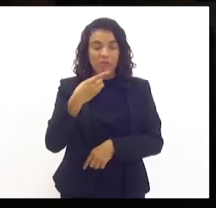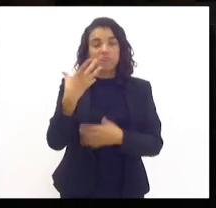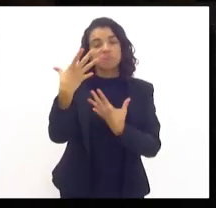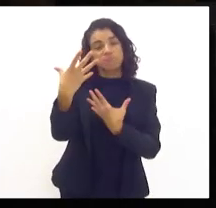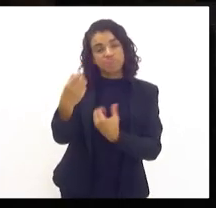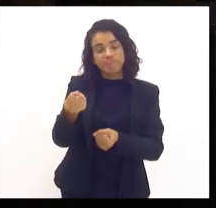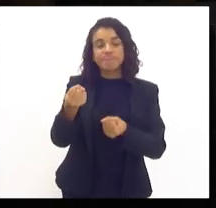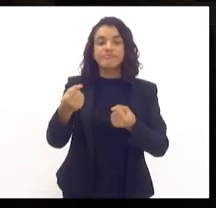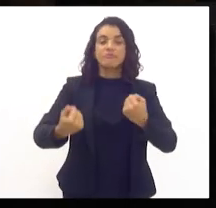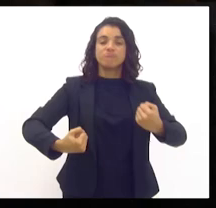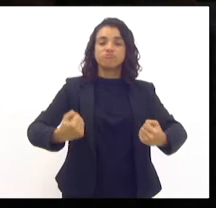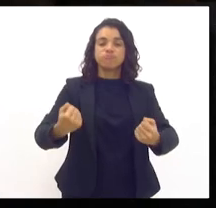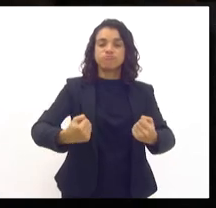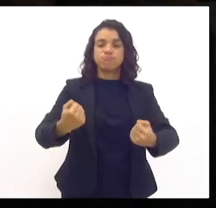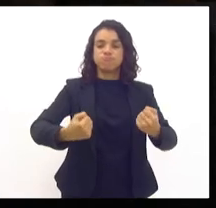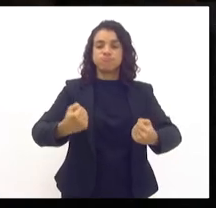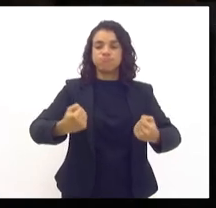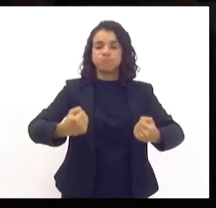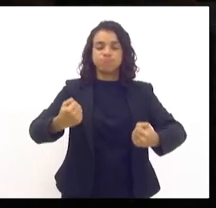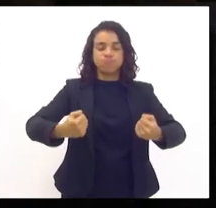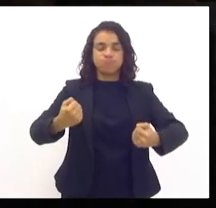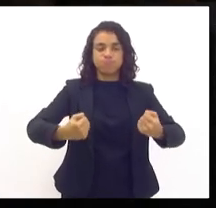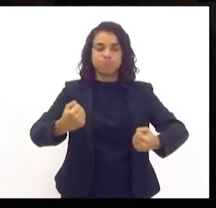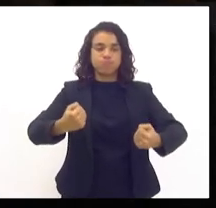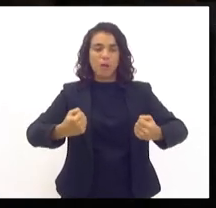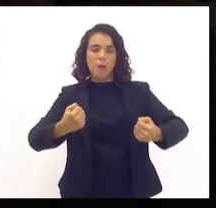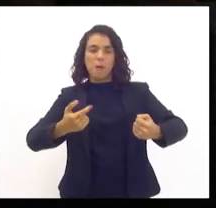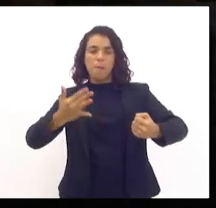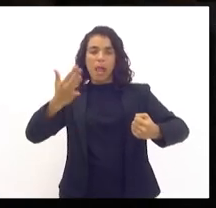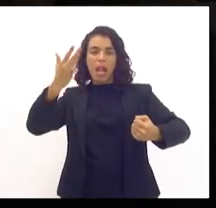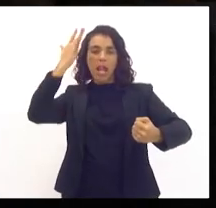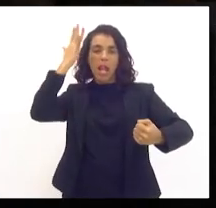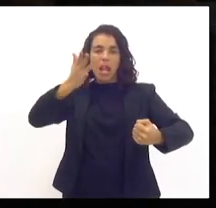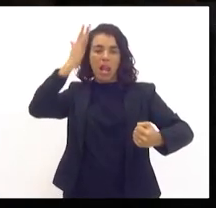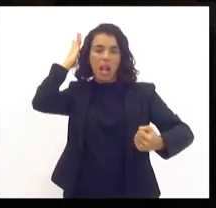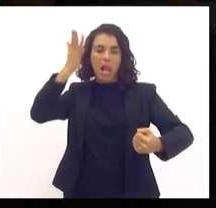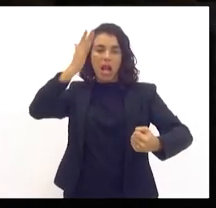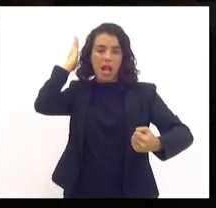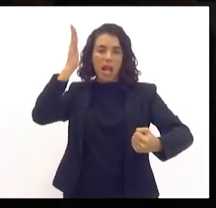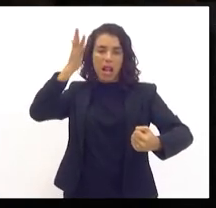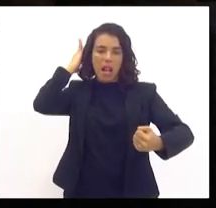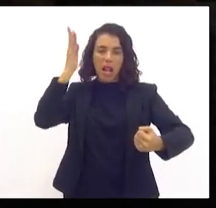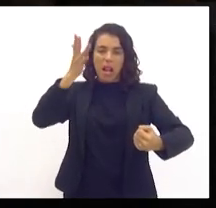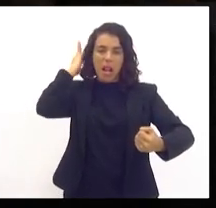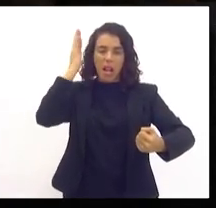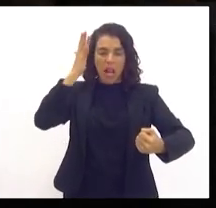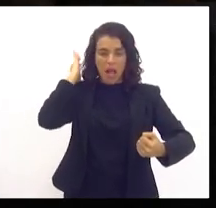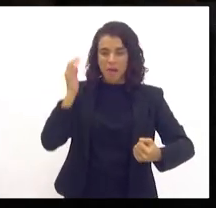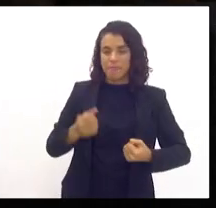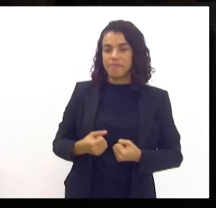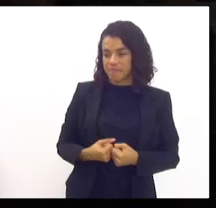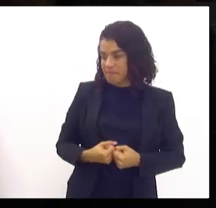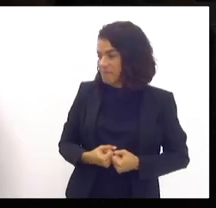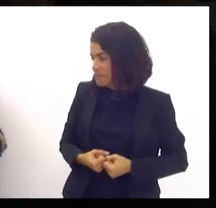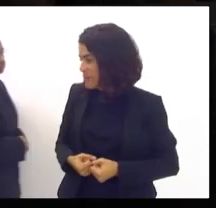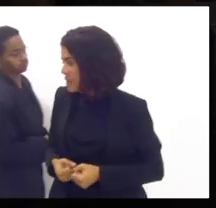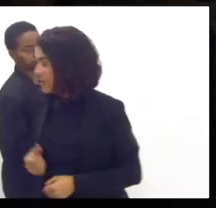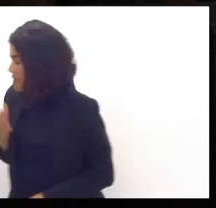o volante e tentou, no menor espaço de